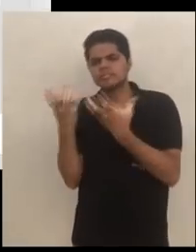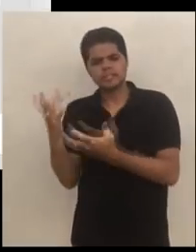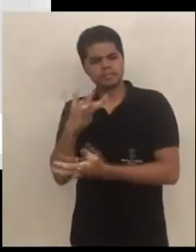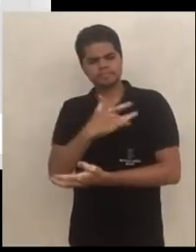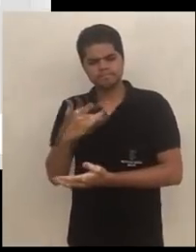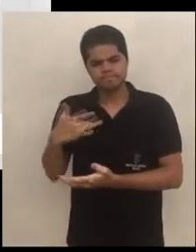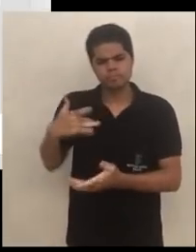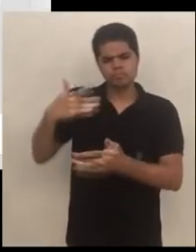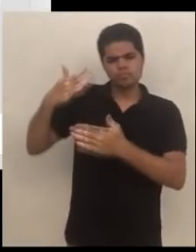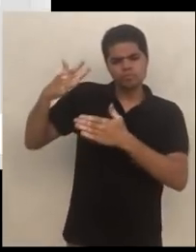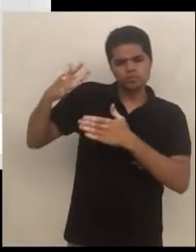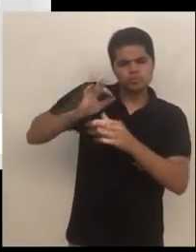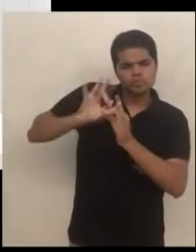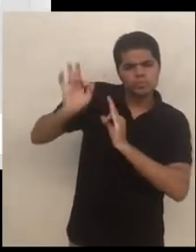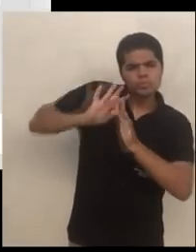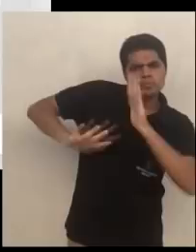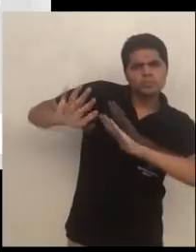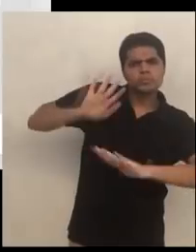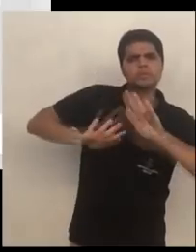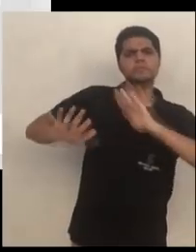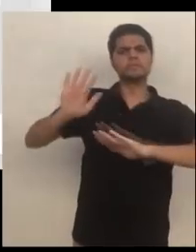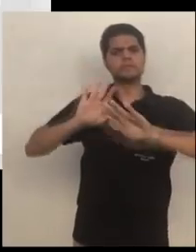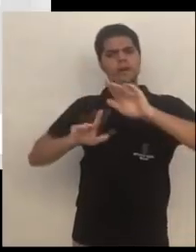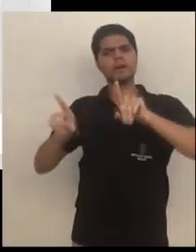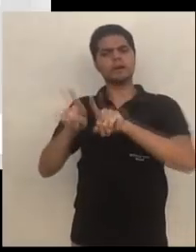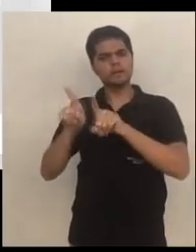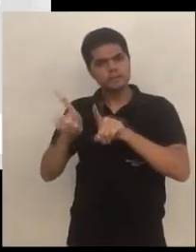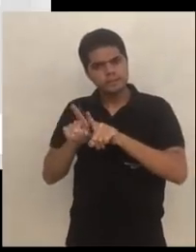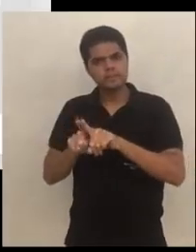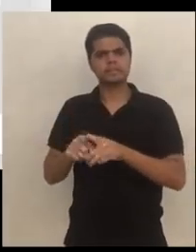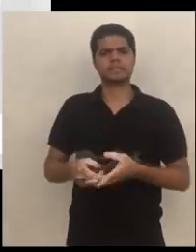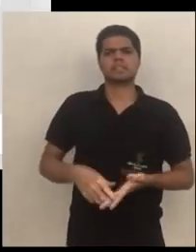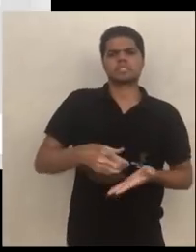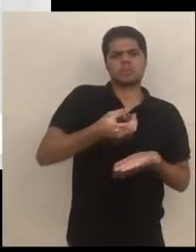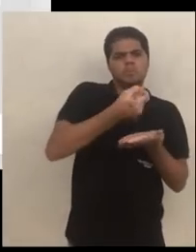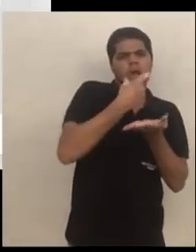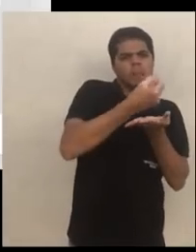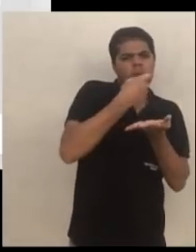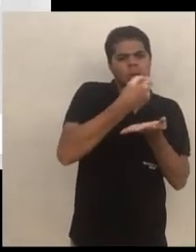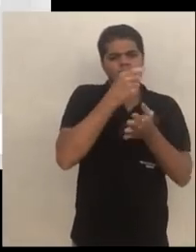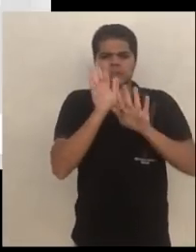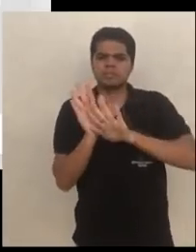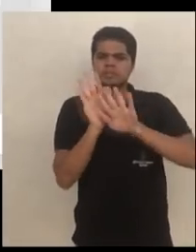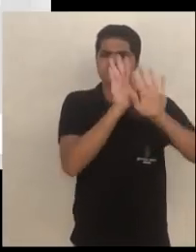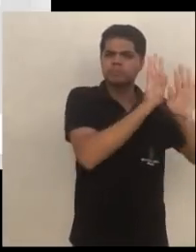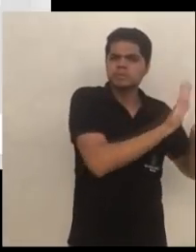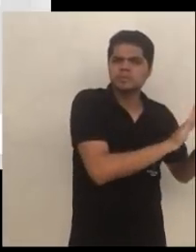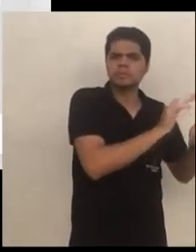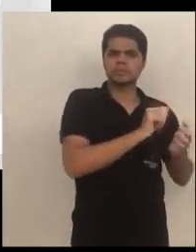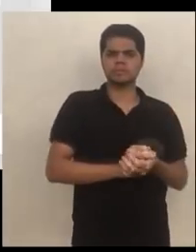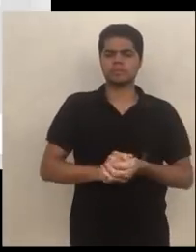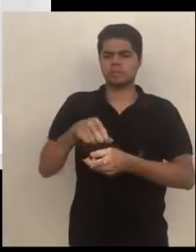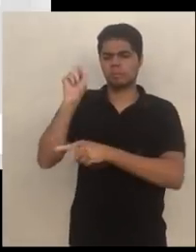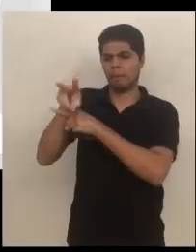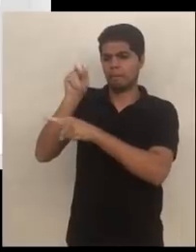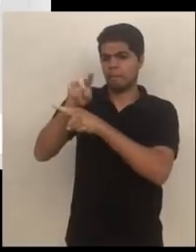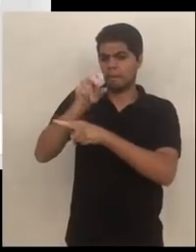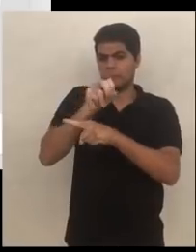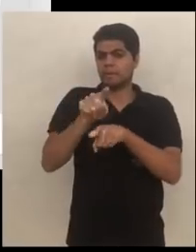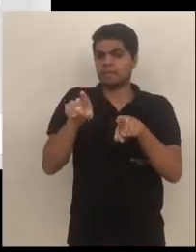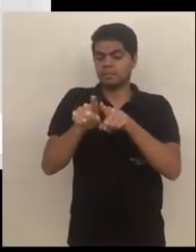sua saúde, diminuindo essa questão de remédios, preocupado com os agrotóxicos. Então existe aí